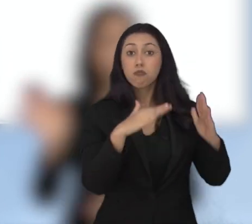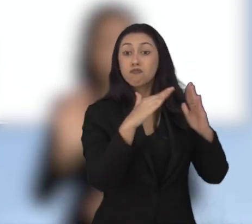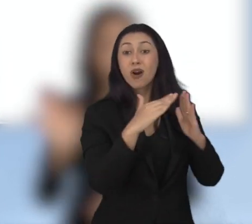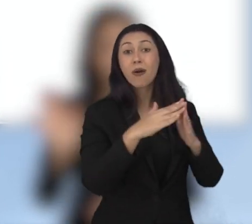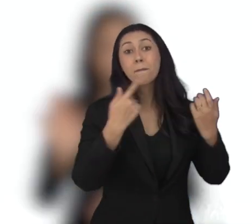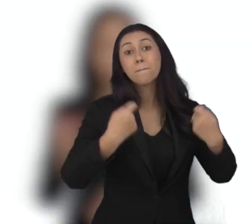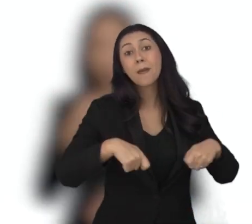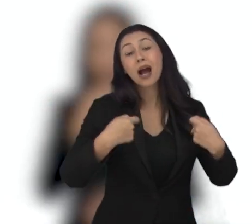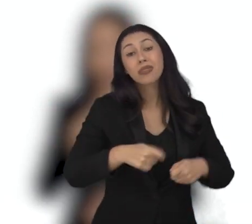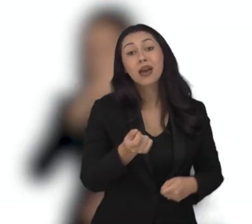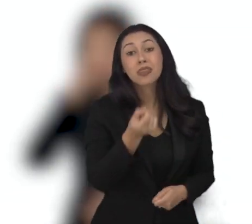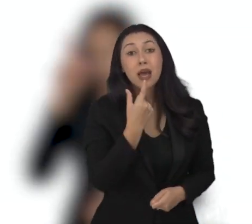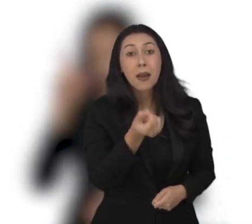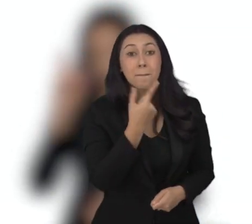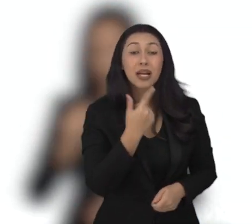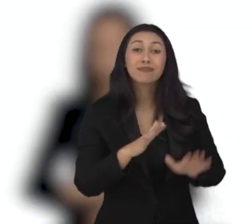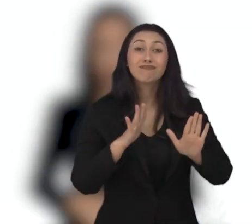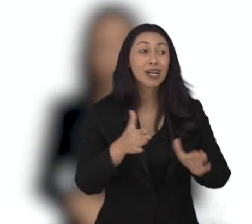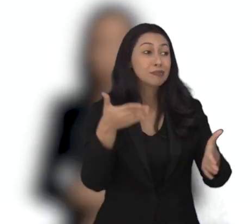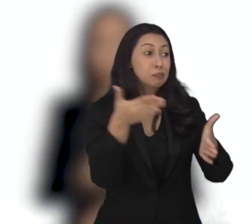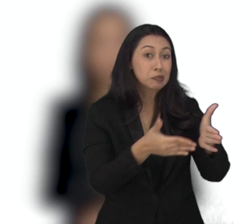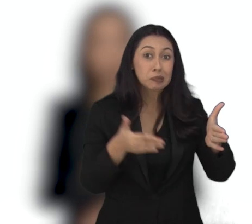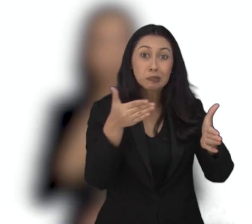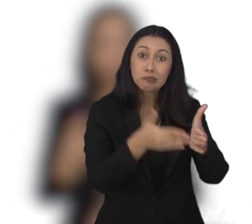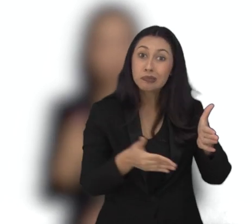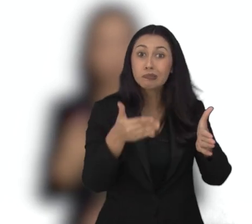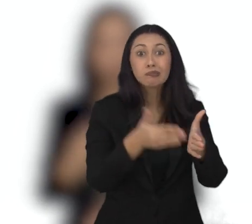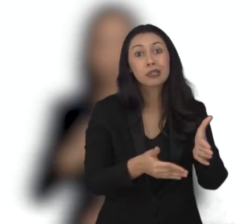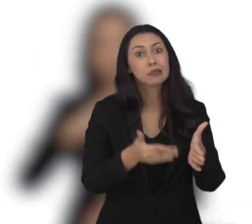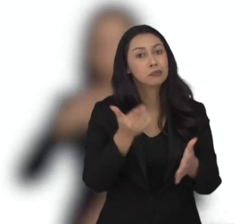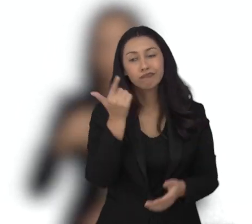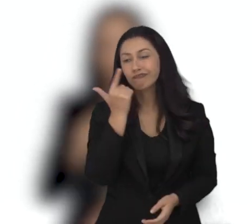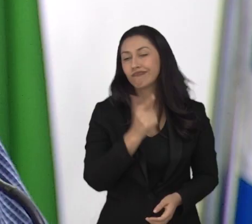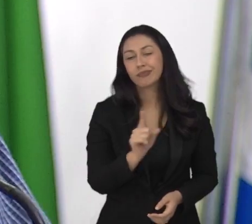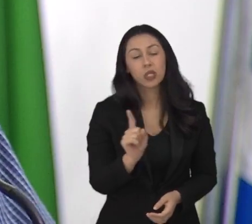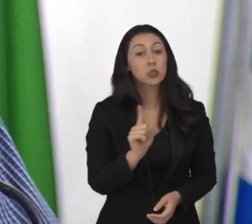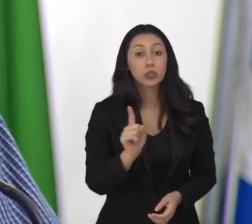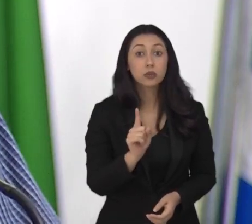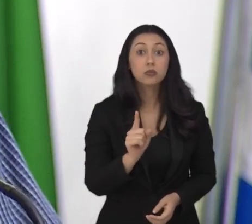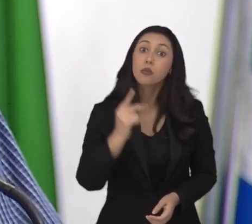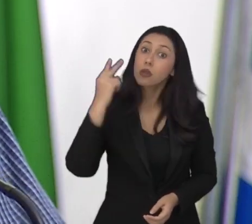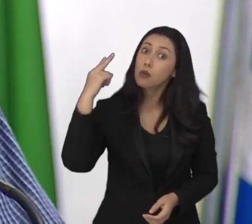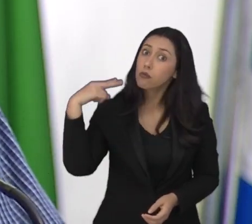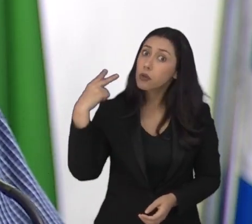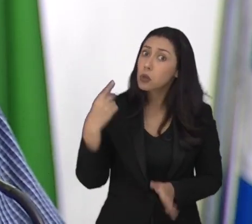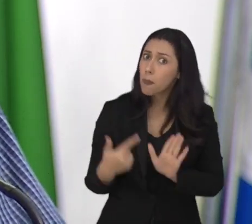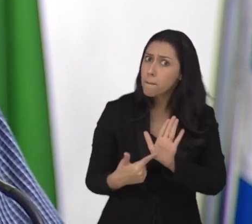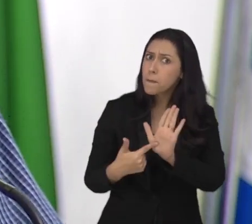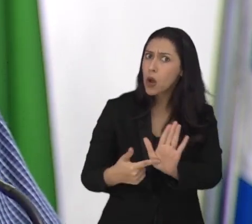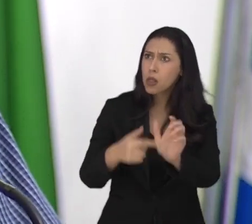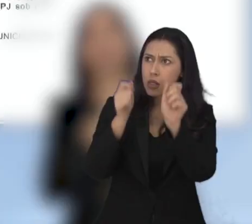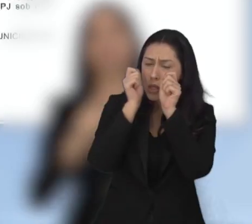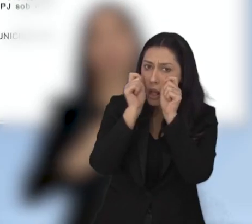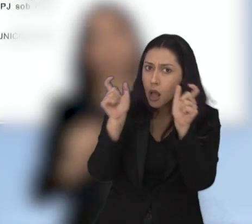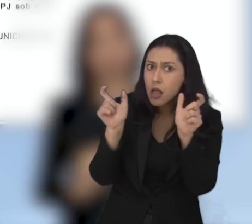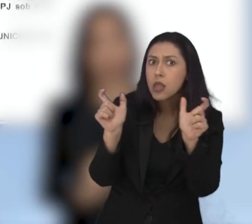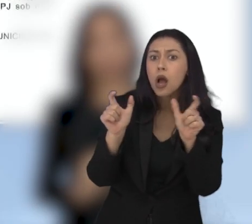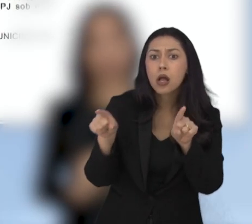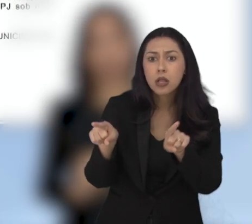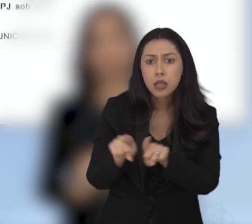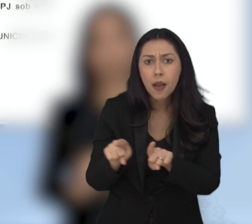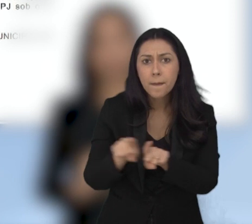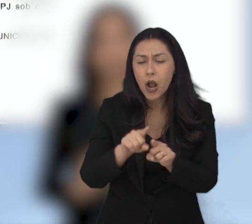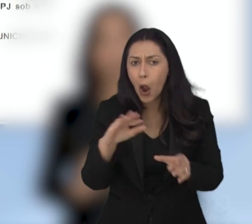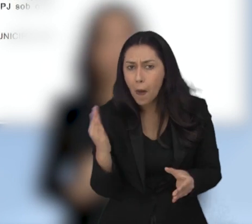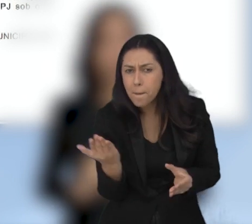que necessita do medicamento estaria tendo dificuldade de conseguir a medicação. Dr. José Cláudio ainda alertou sobre um inquérito